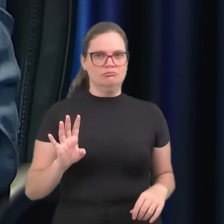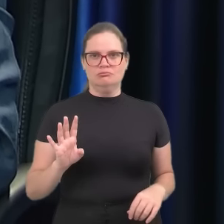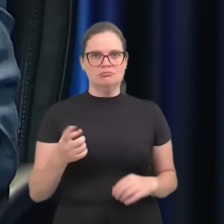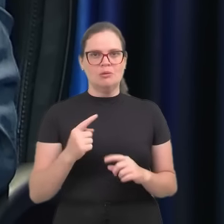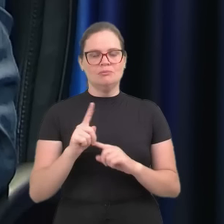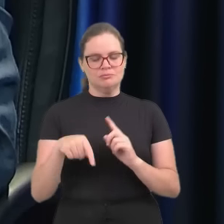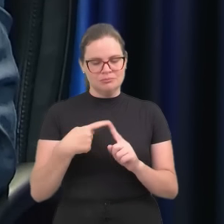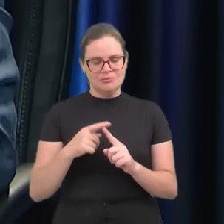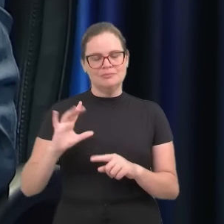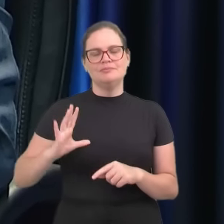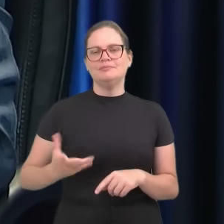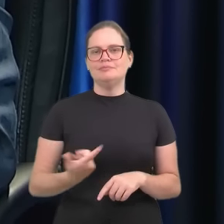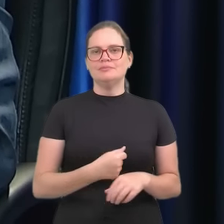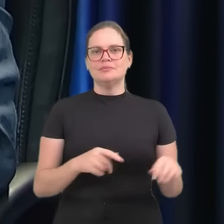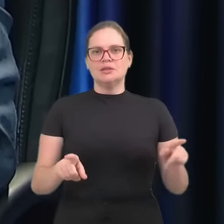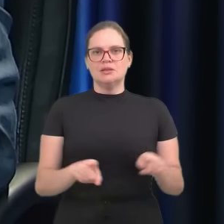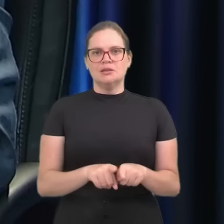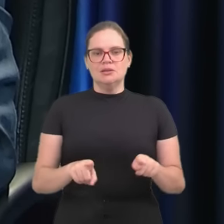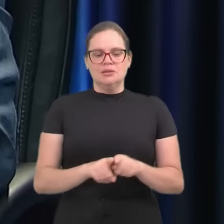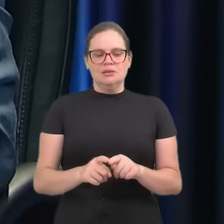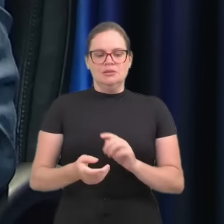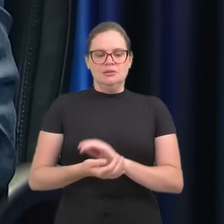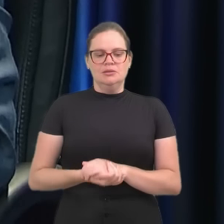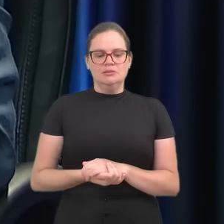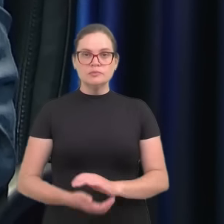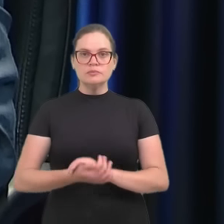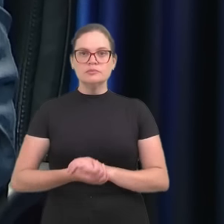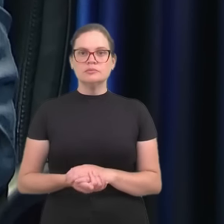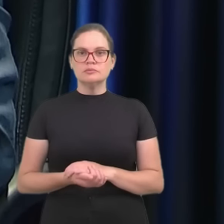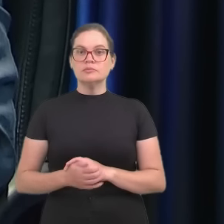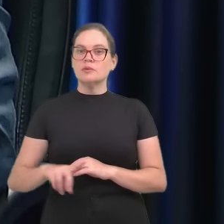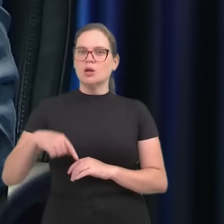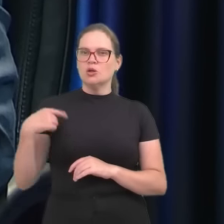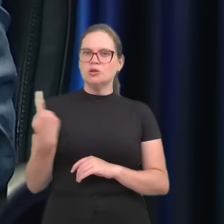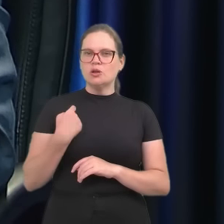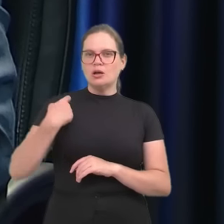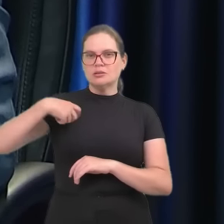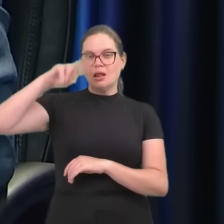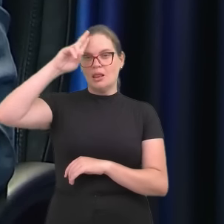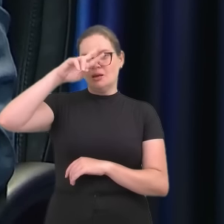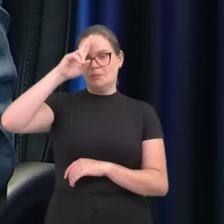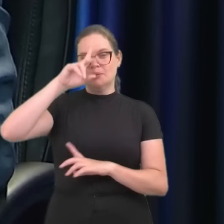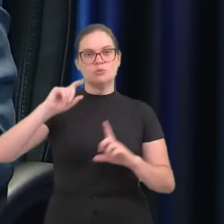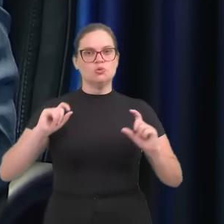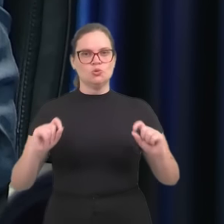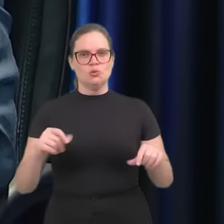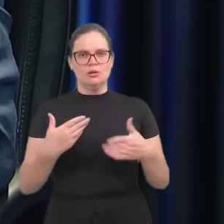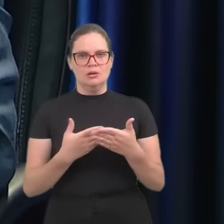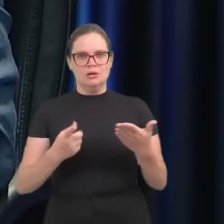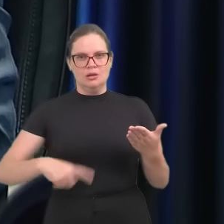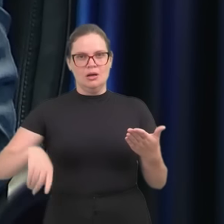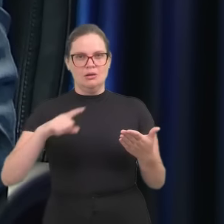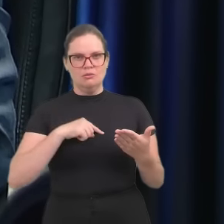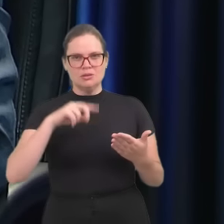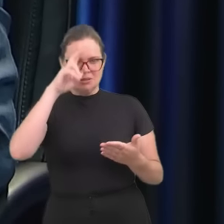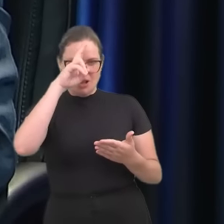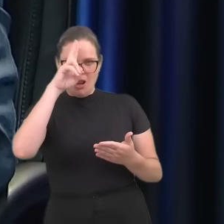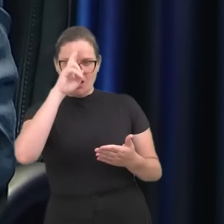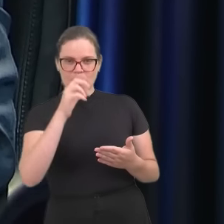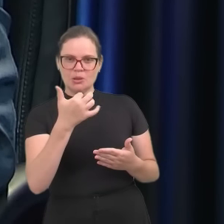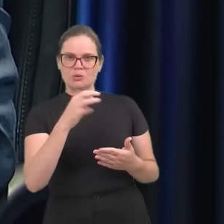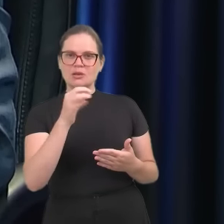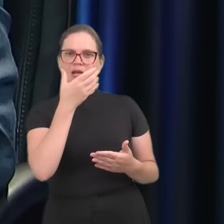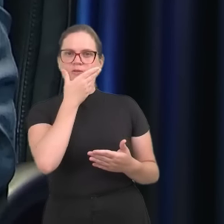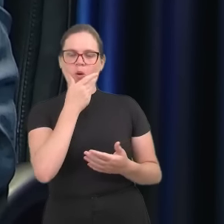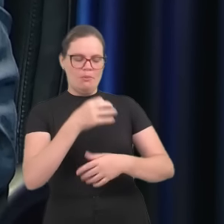curado, mas ele também foi salvo. Nós nos lembramos aqui, pastor Cleber, dos demais companheiros, dos 10